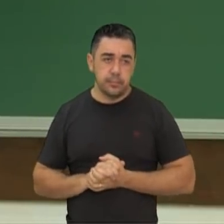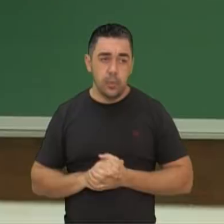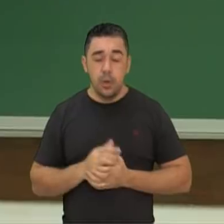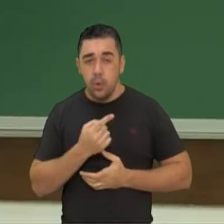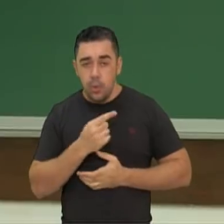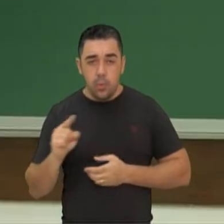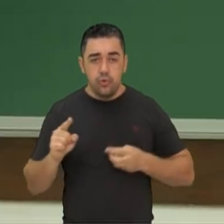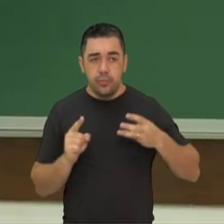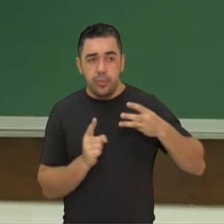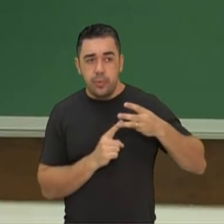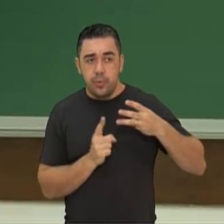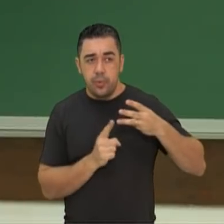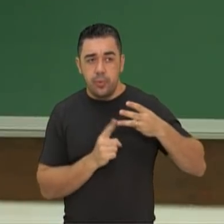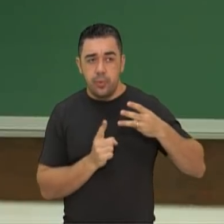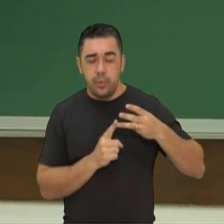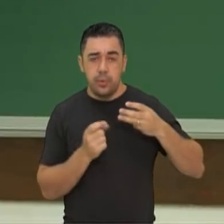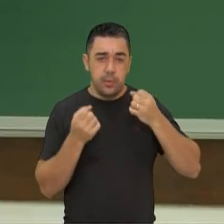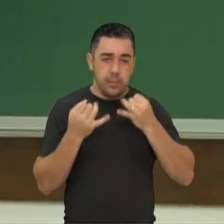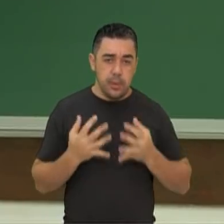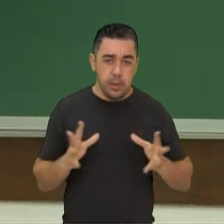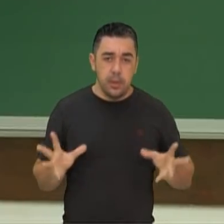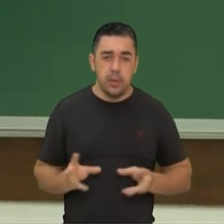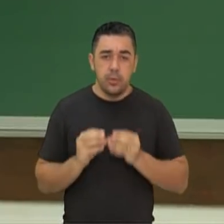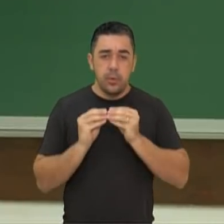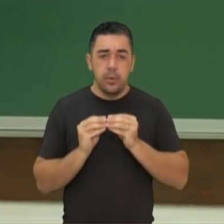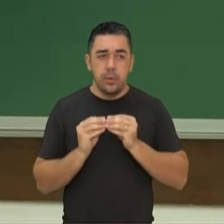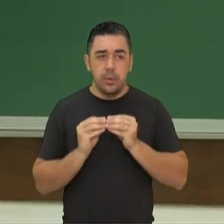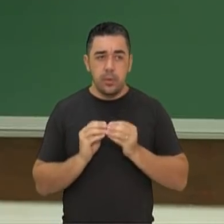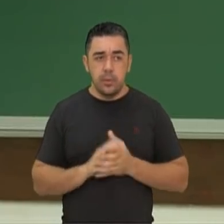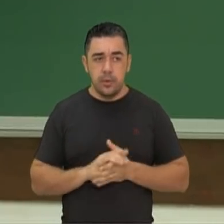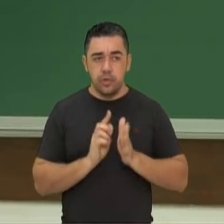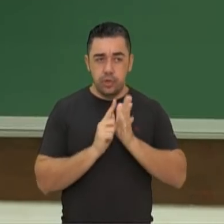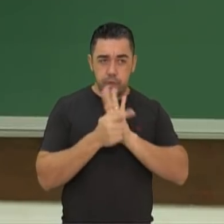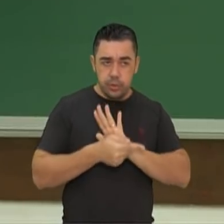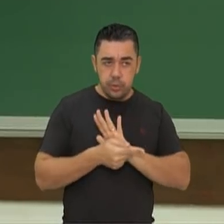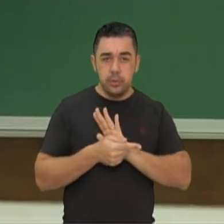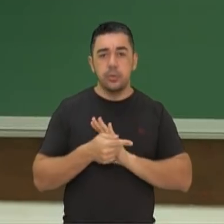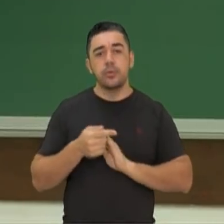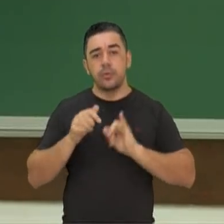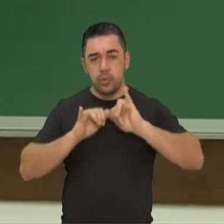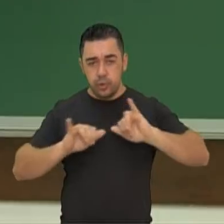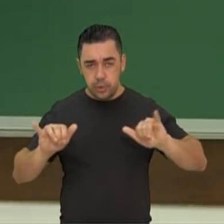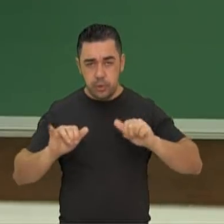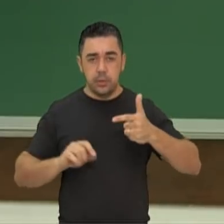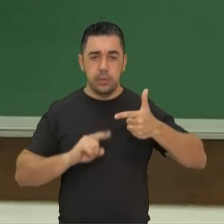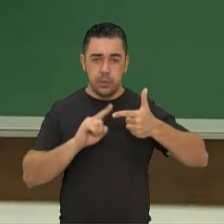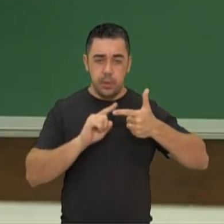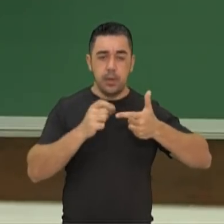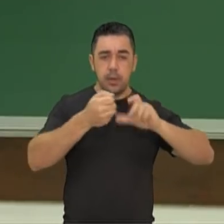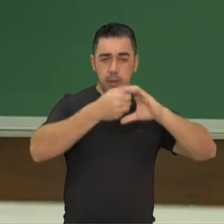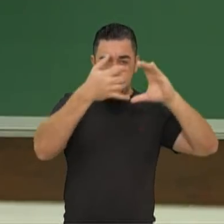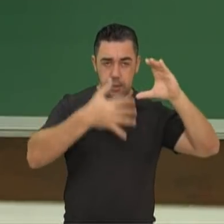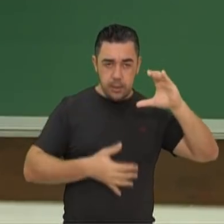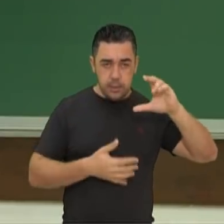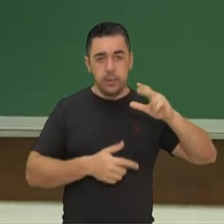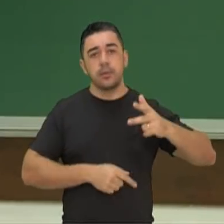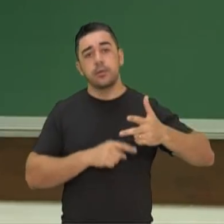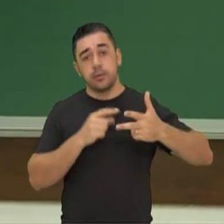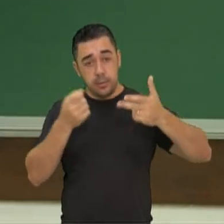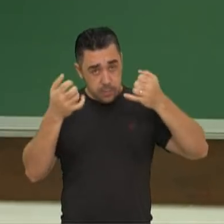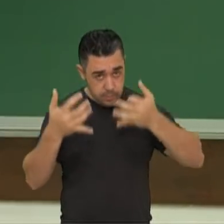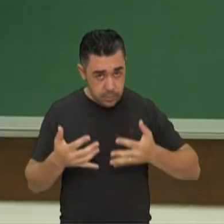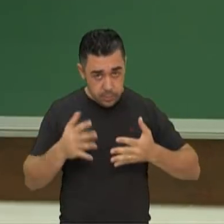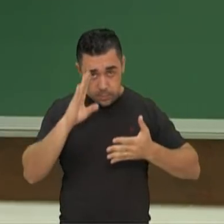por último, falando aqui então resumidamente, temos o gênero discursivo notícia, características do gênero que o professor acabou